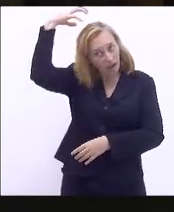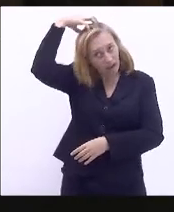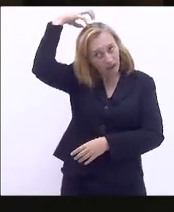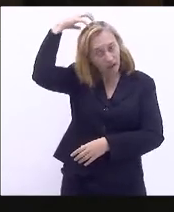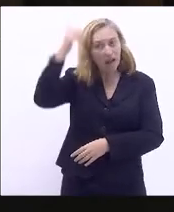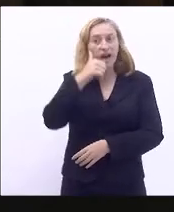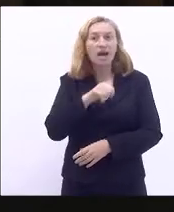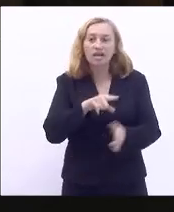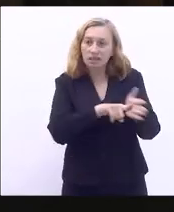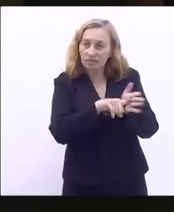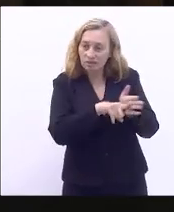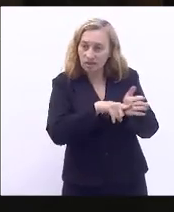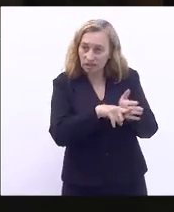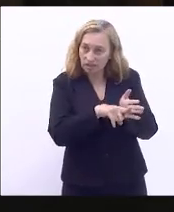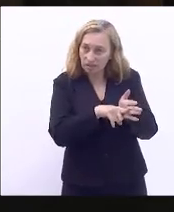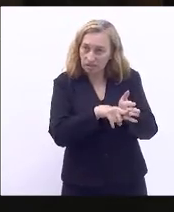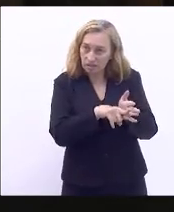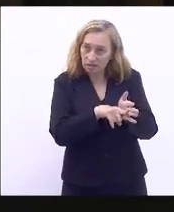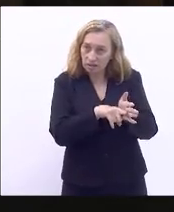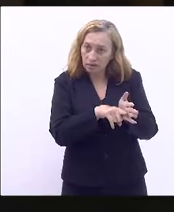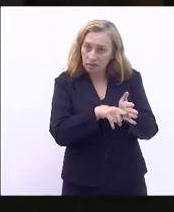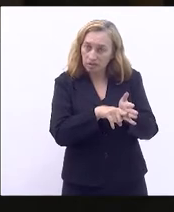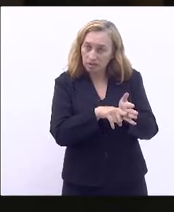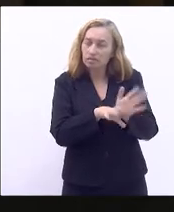Eu pedi antes a parte.